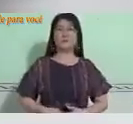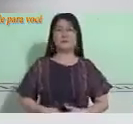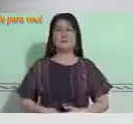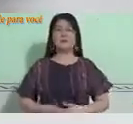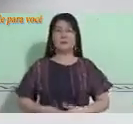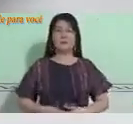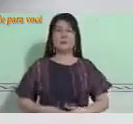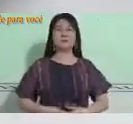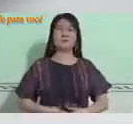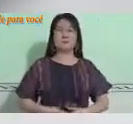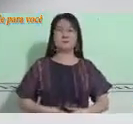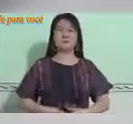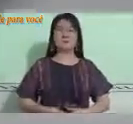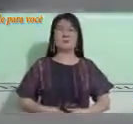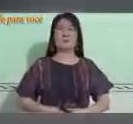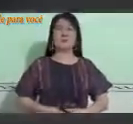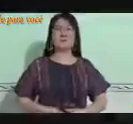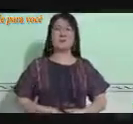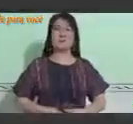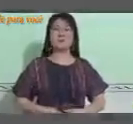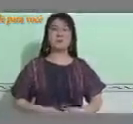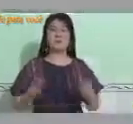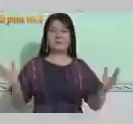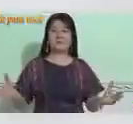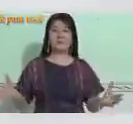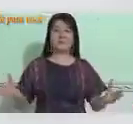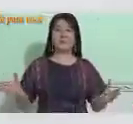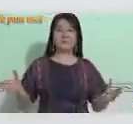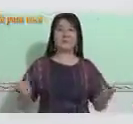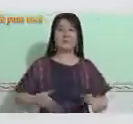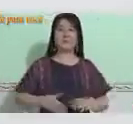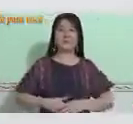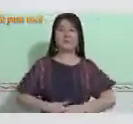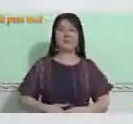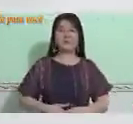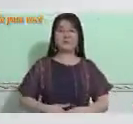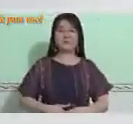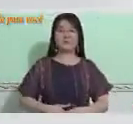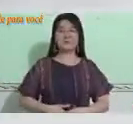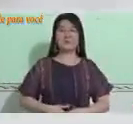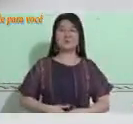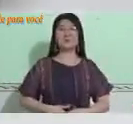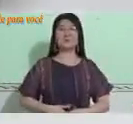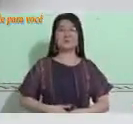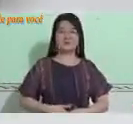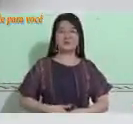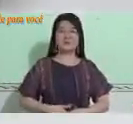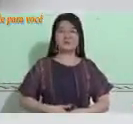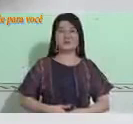Quando os sintomas não passam, é recomendado que seja chamada uma ambulância ou que se vá para o hospital mais